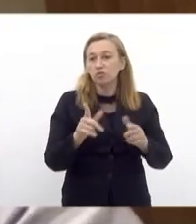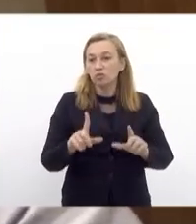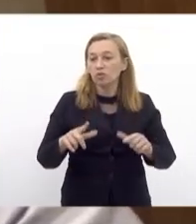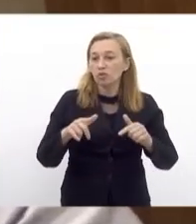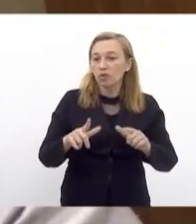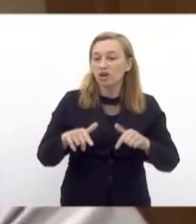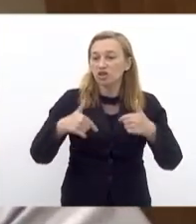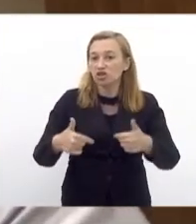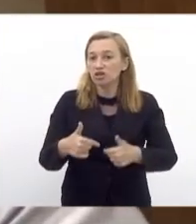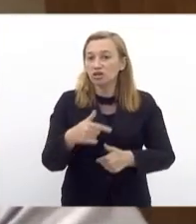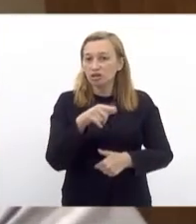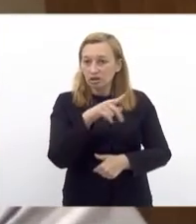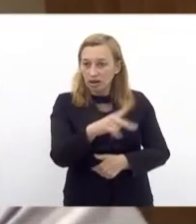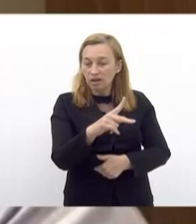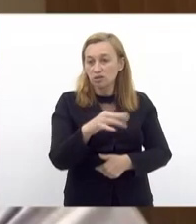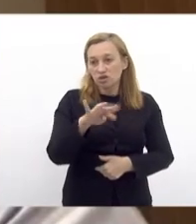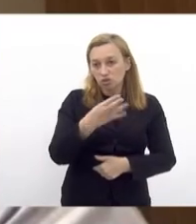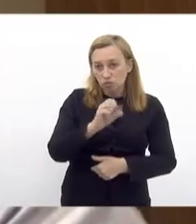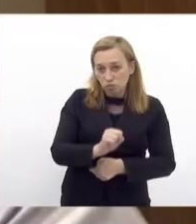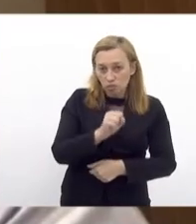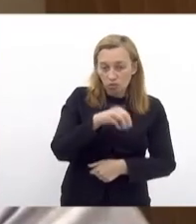que também tem